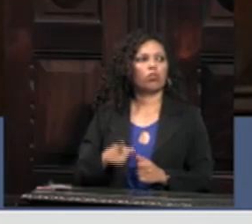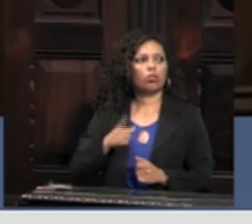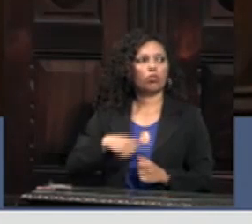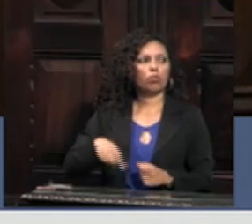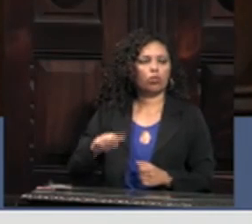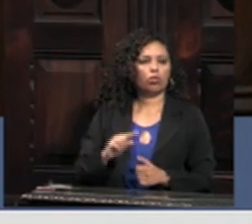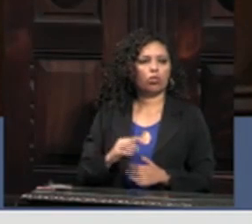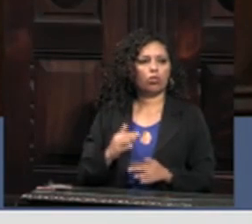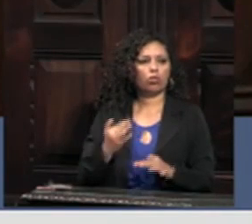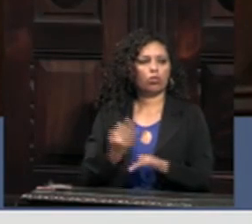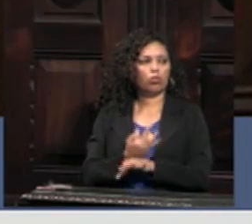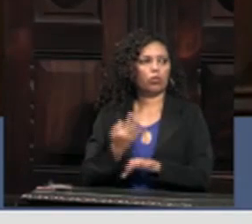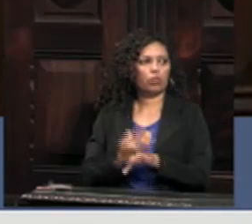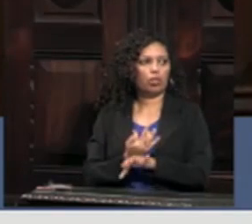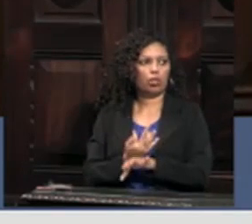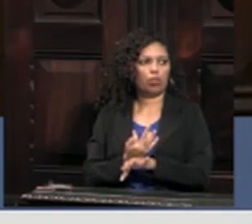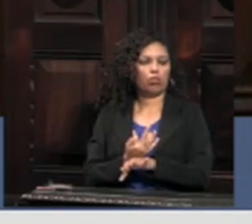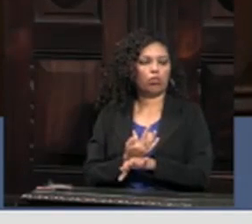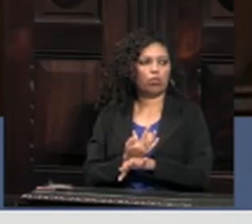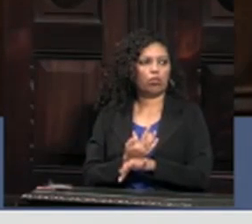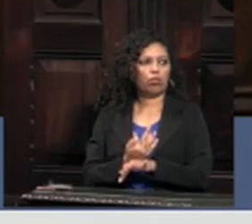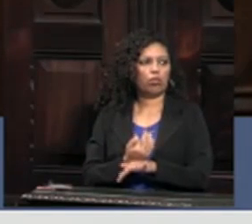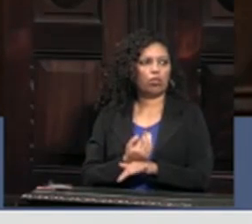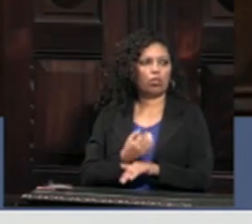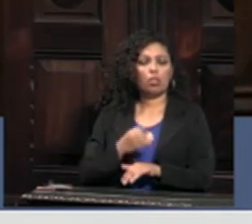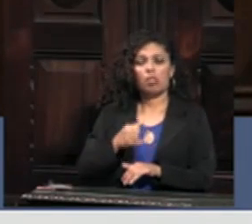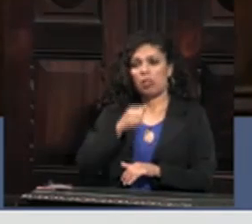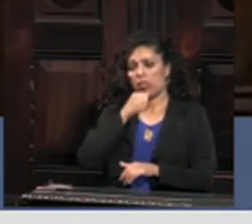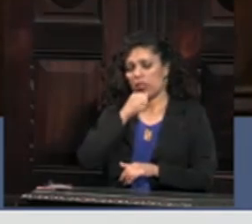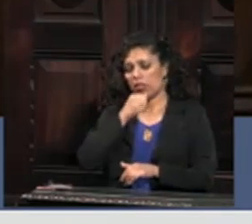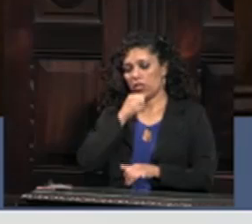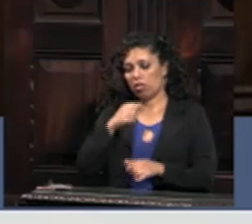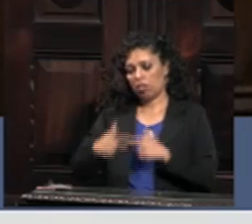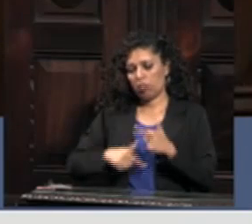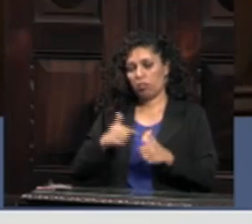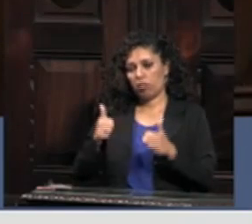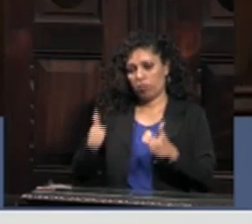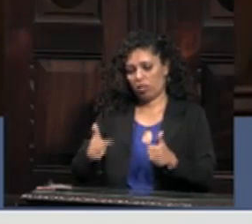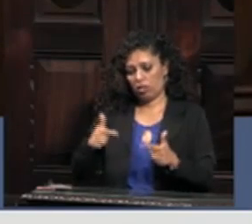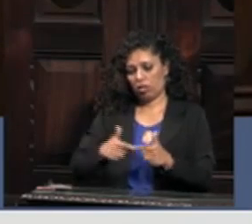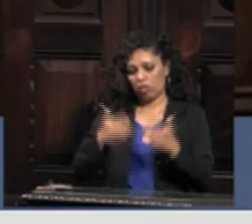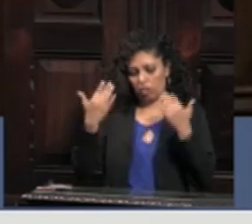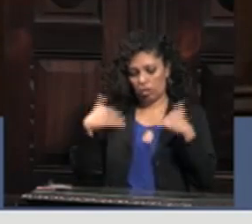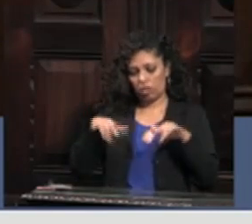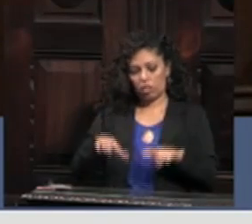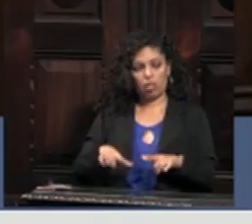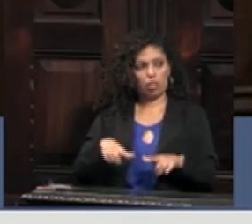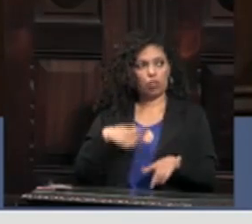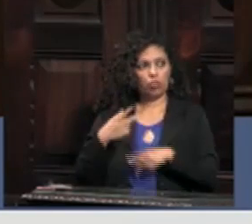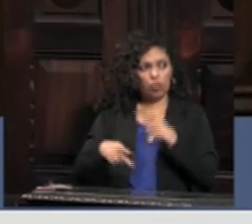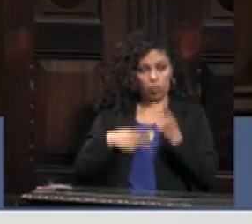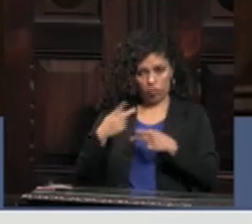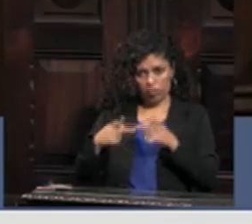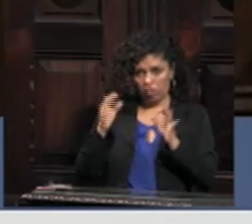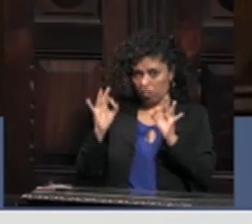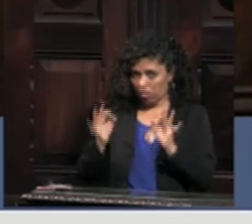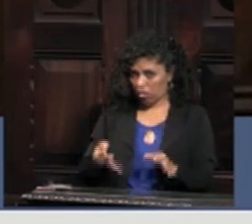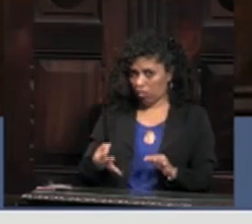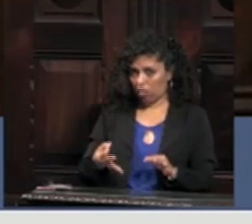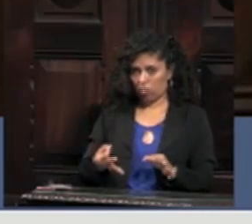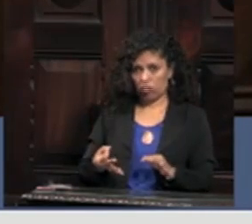sejam alcançadas. Sem isso, essa casa, falo isso com absoluta